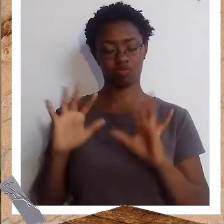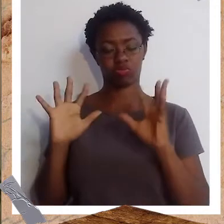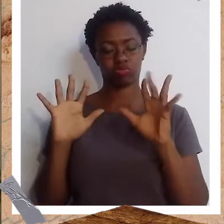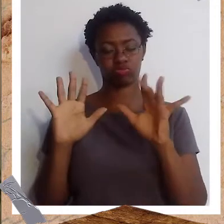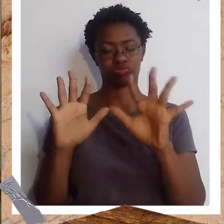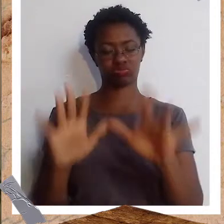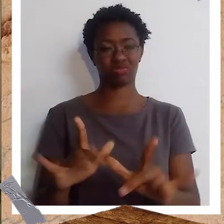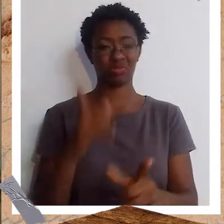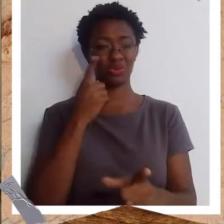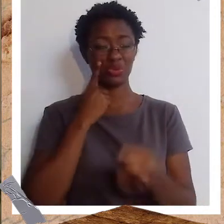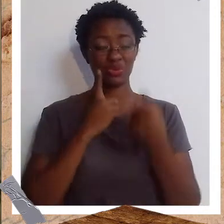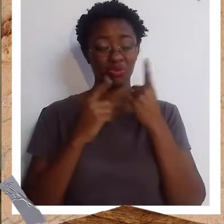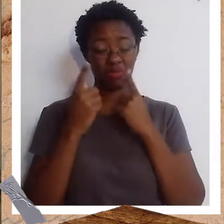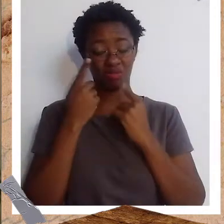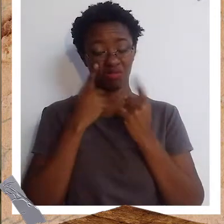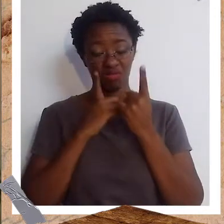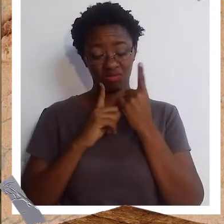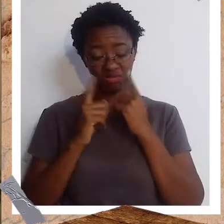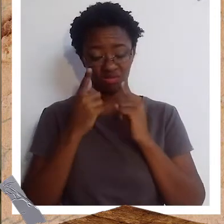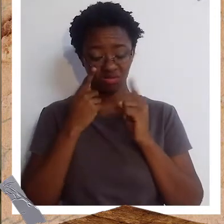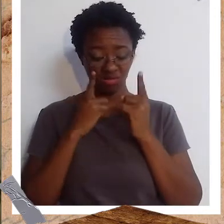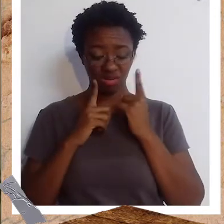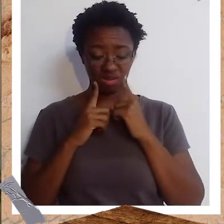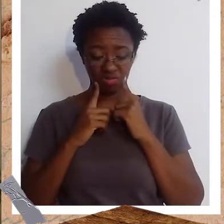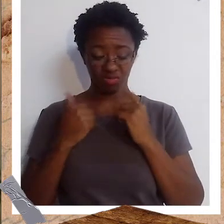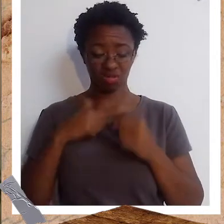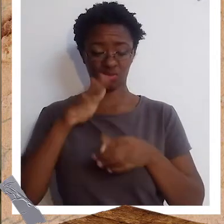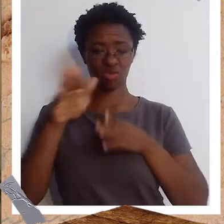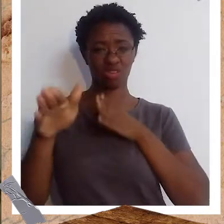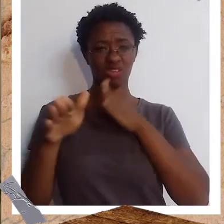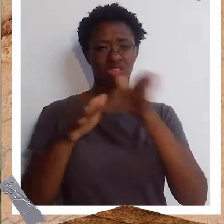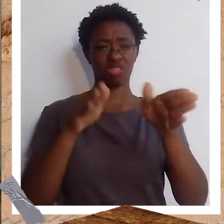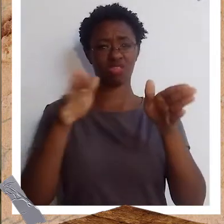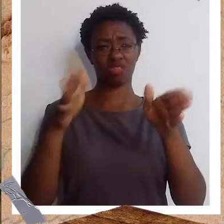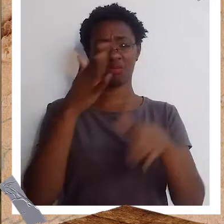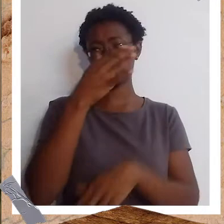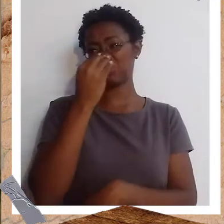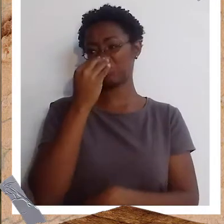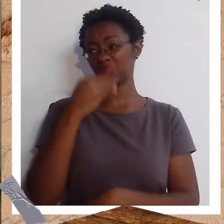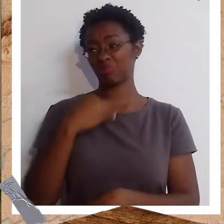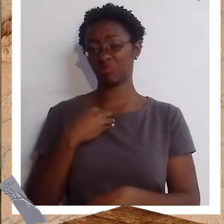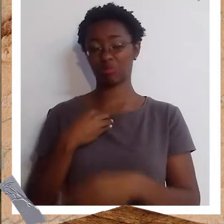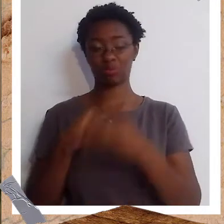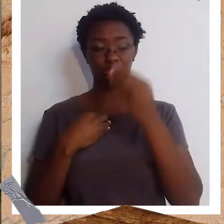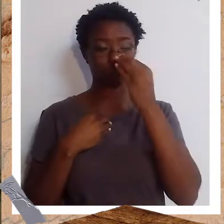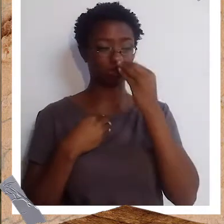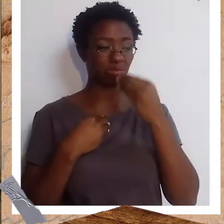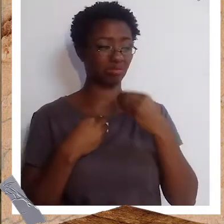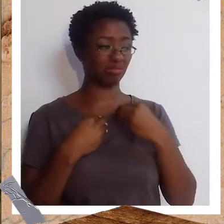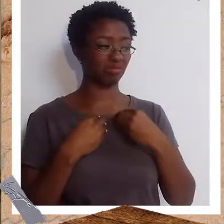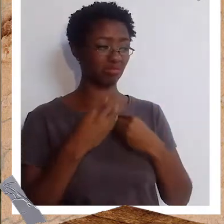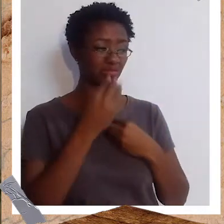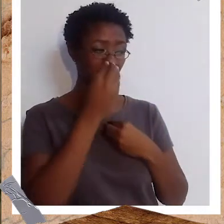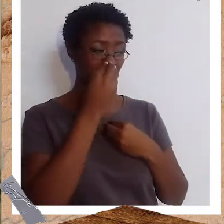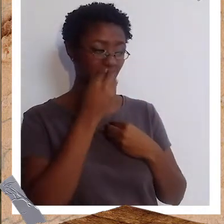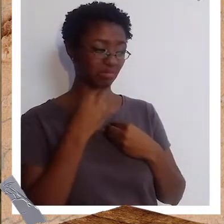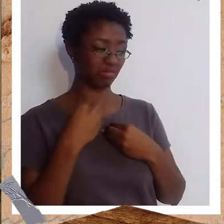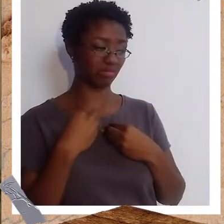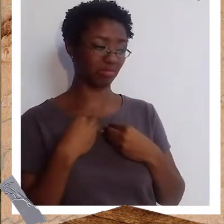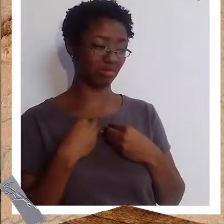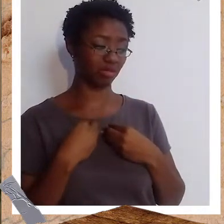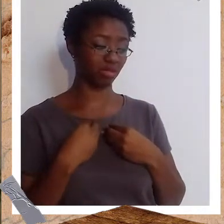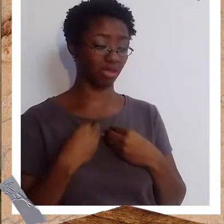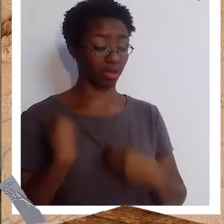sempre eu chorava, que em todos os lugares que eu ia, o povo me desprezava. Digam que foi agro o meu